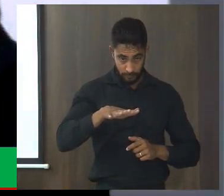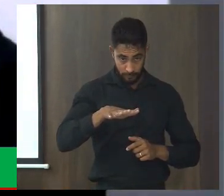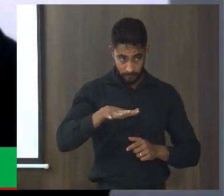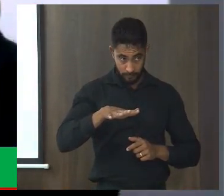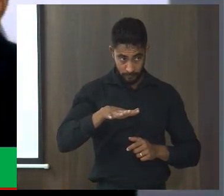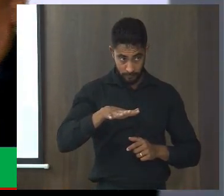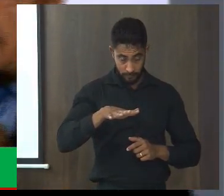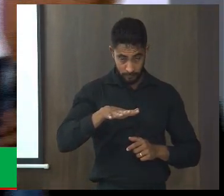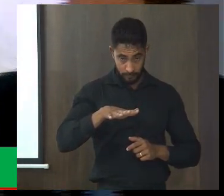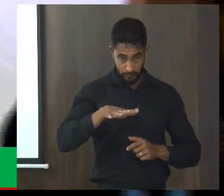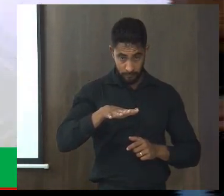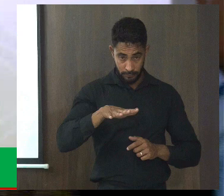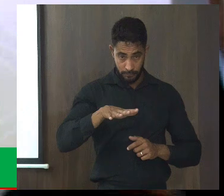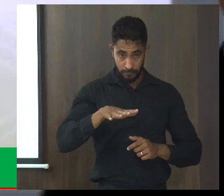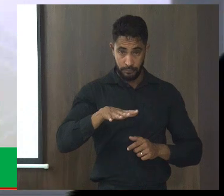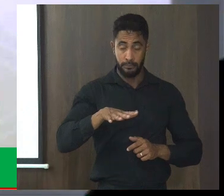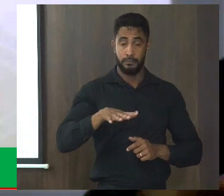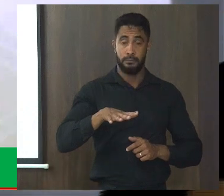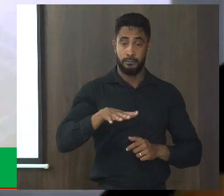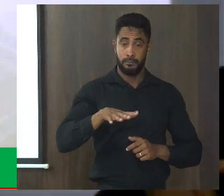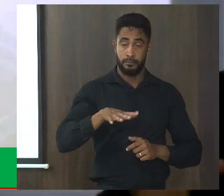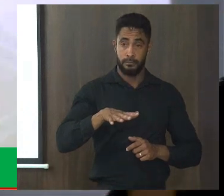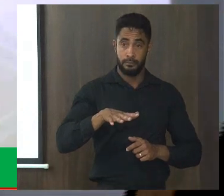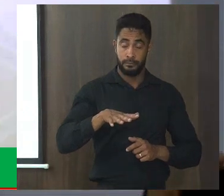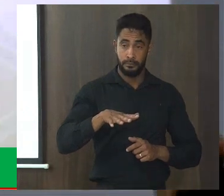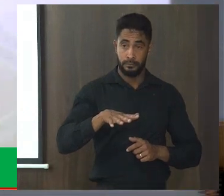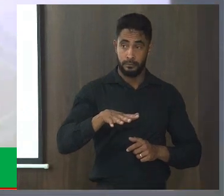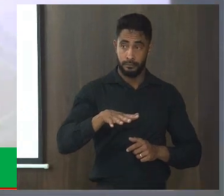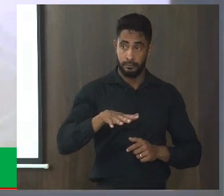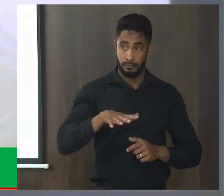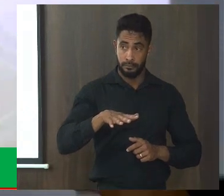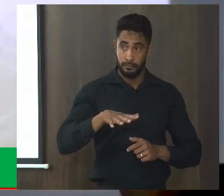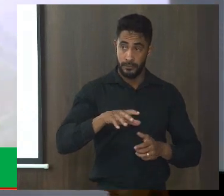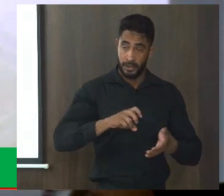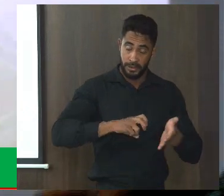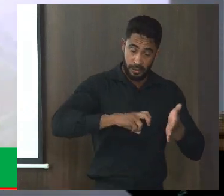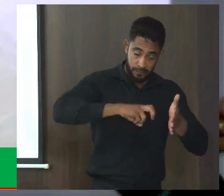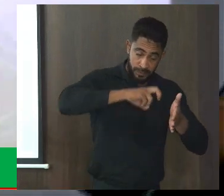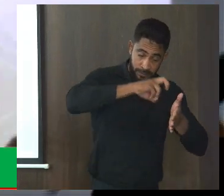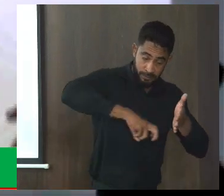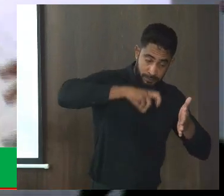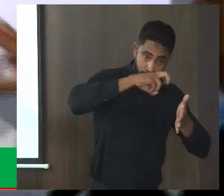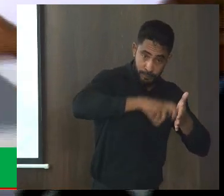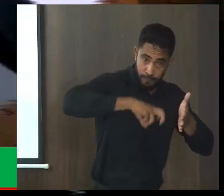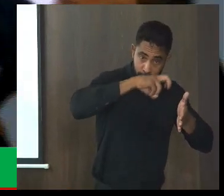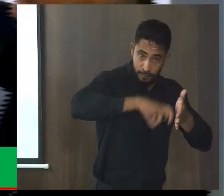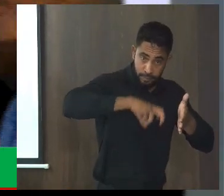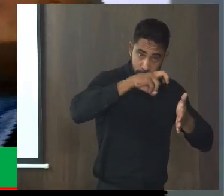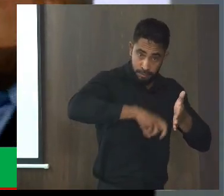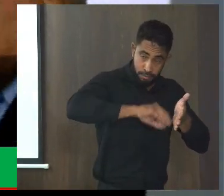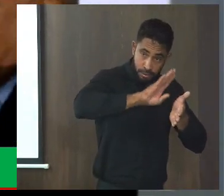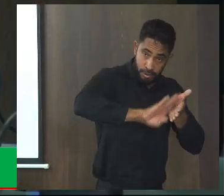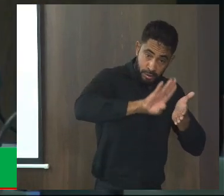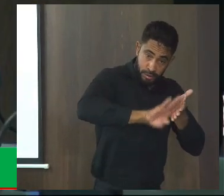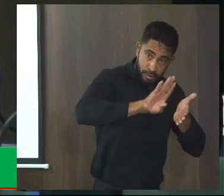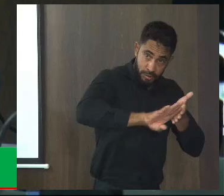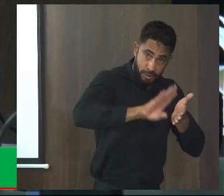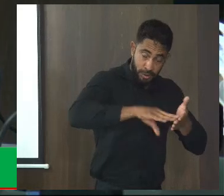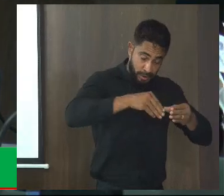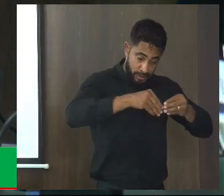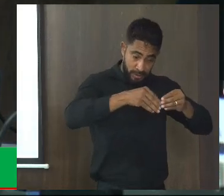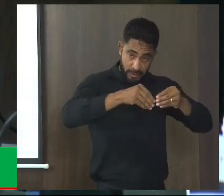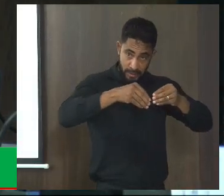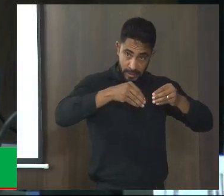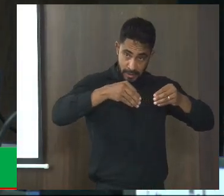tem a lona, então eles estão vindo com a retroescavadeira ou com a draga e dragando essa areia para